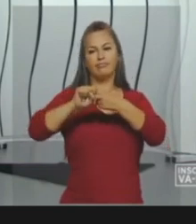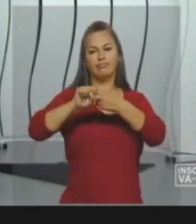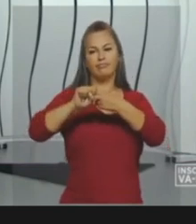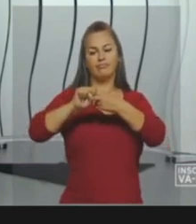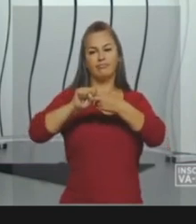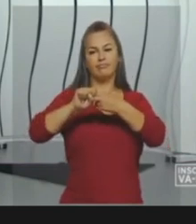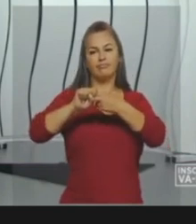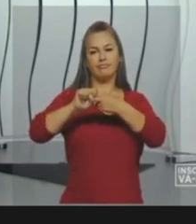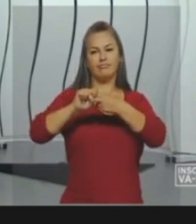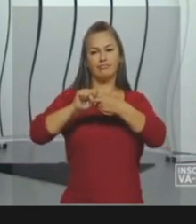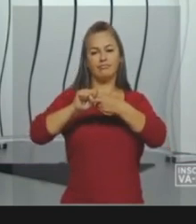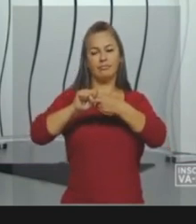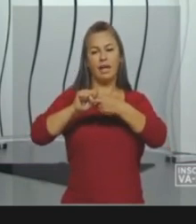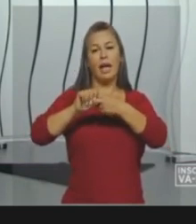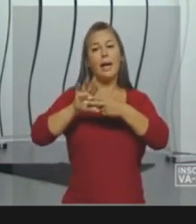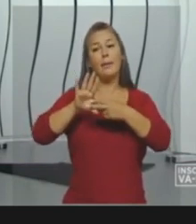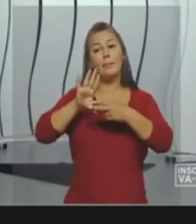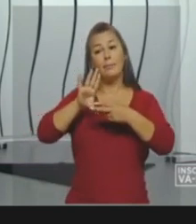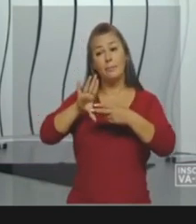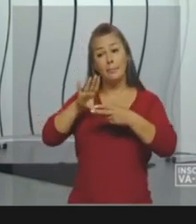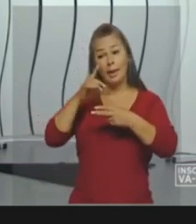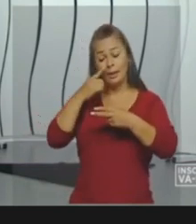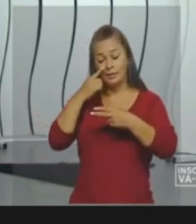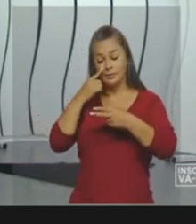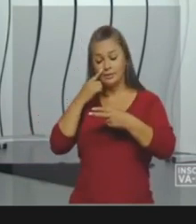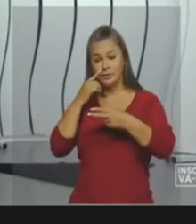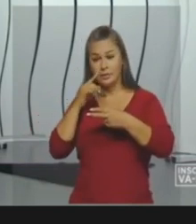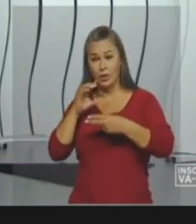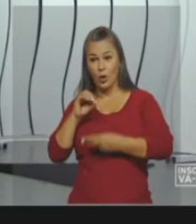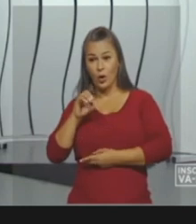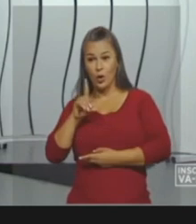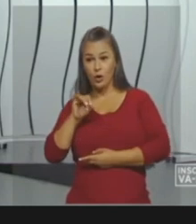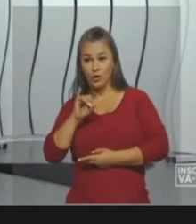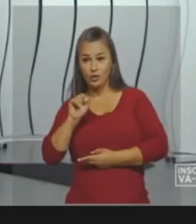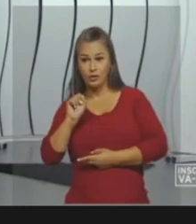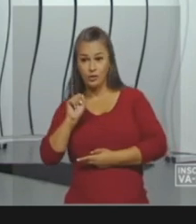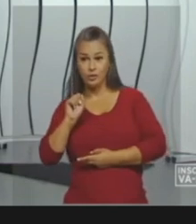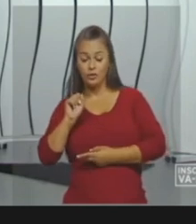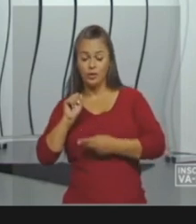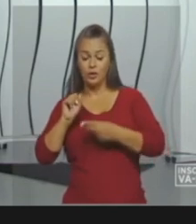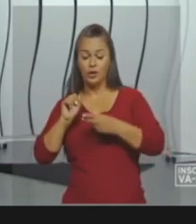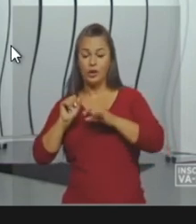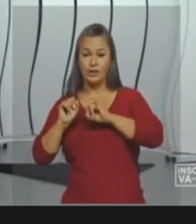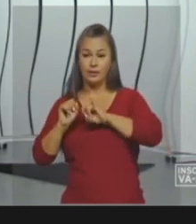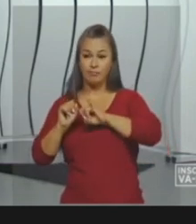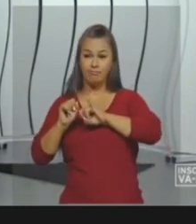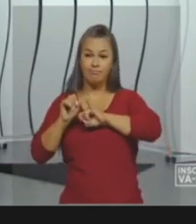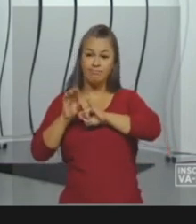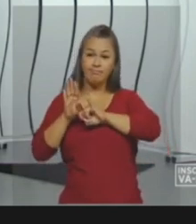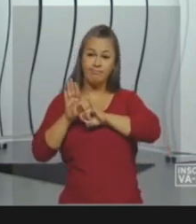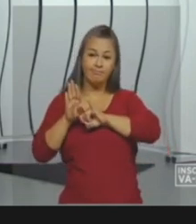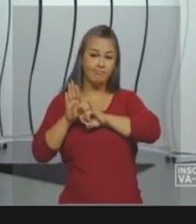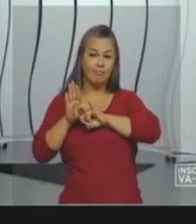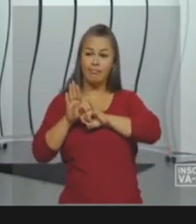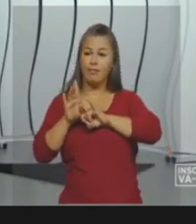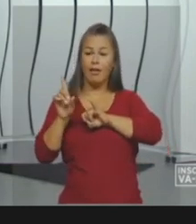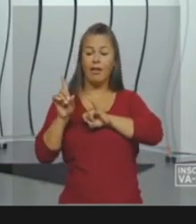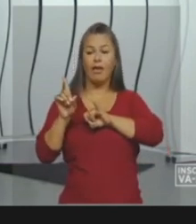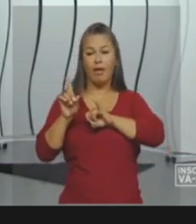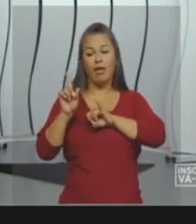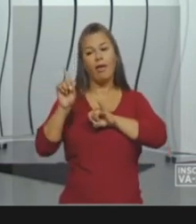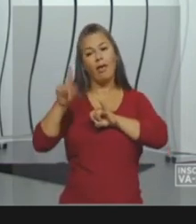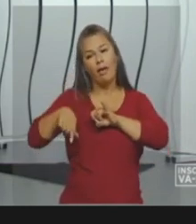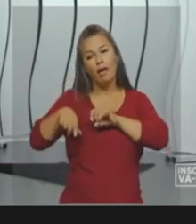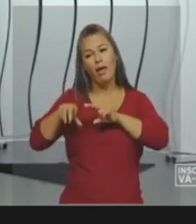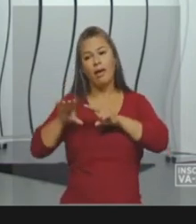do IB também é dominante também sobre o outro código que não produz proteína, né? Só que entre